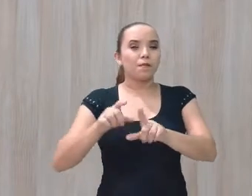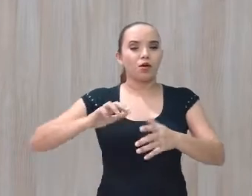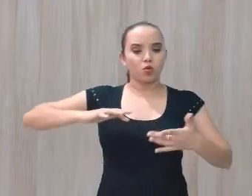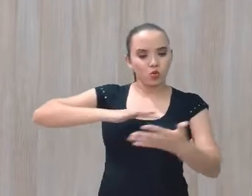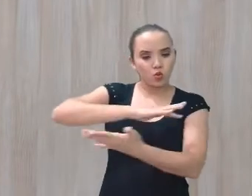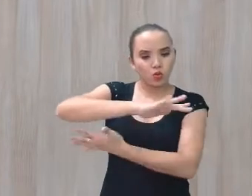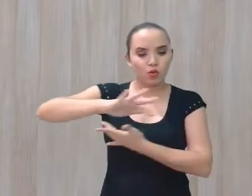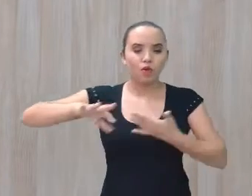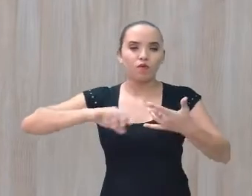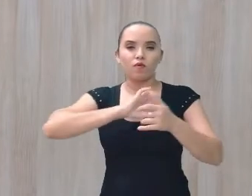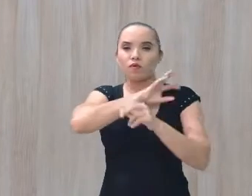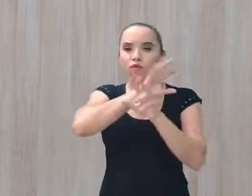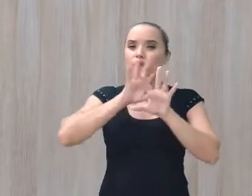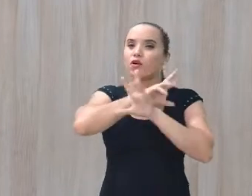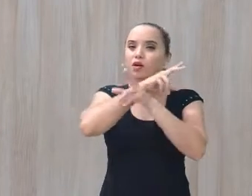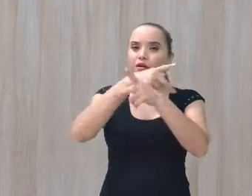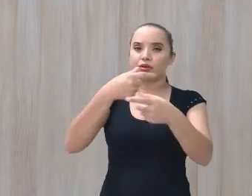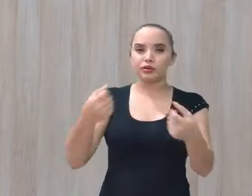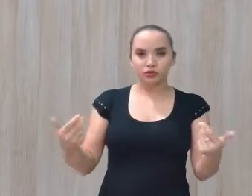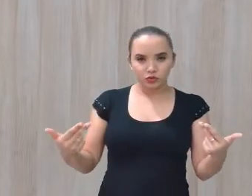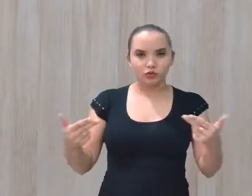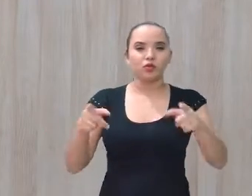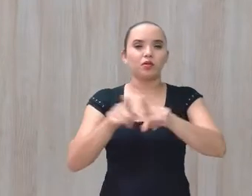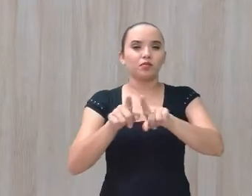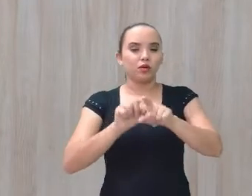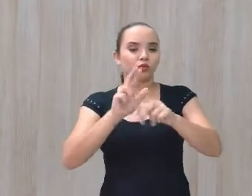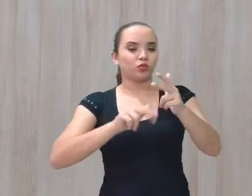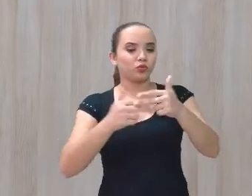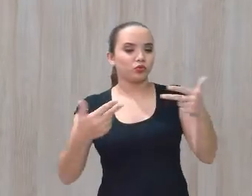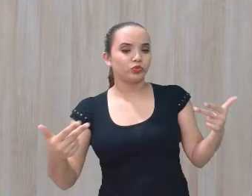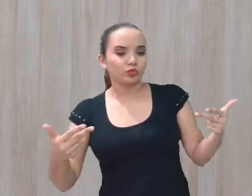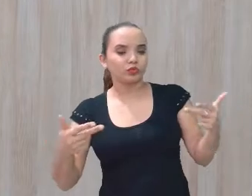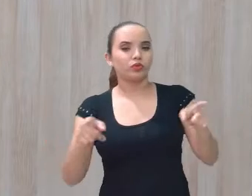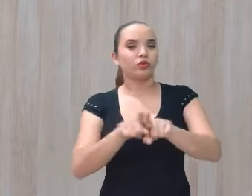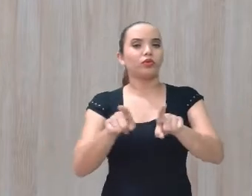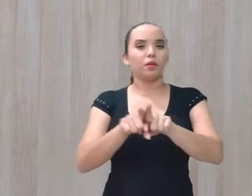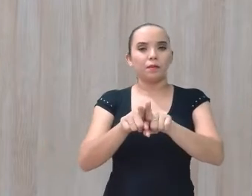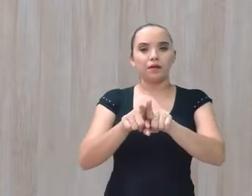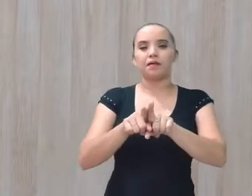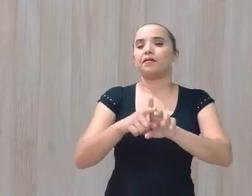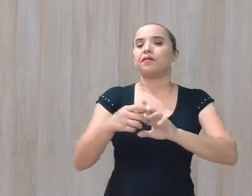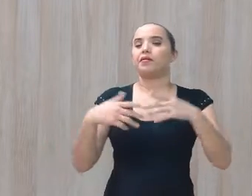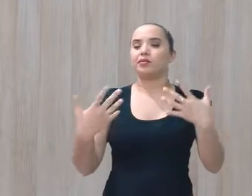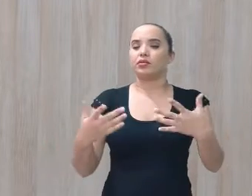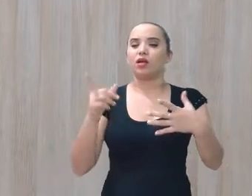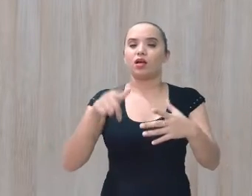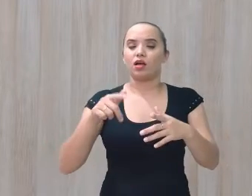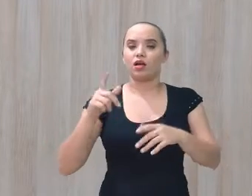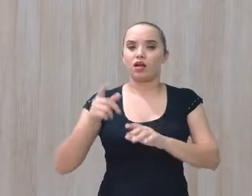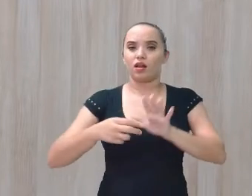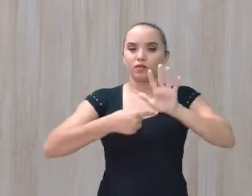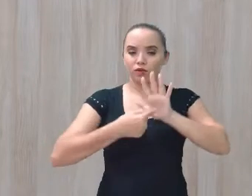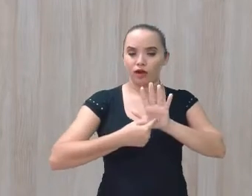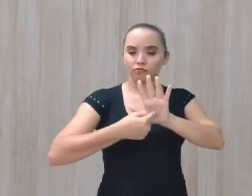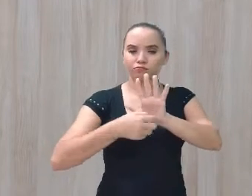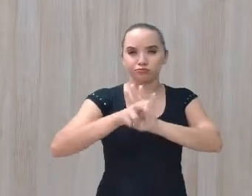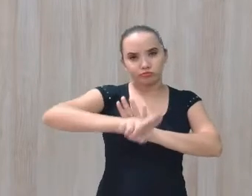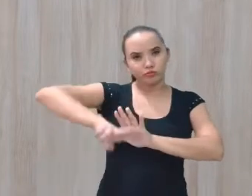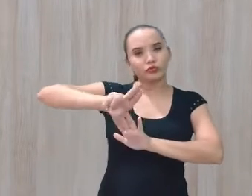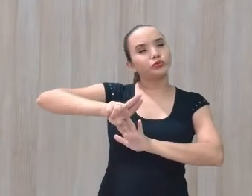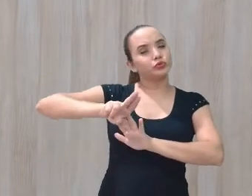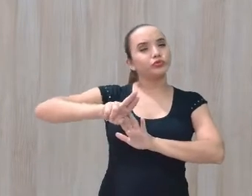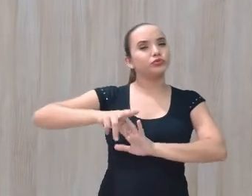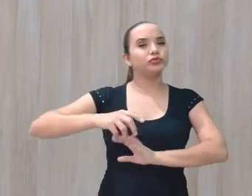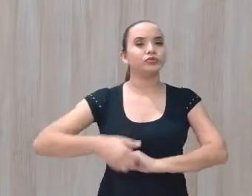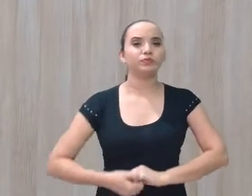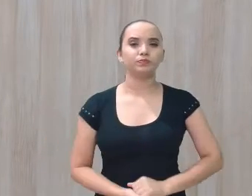dos animais, né, dos objetos. Então, ela vai trazer bastante esse recurso